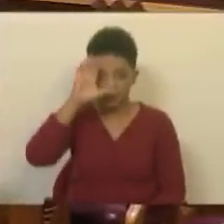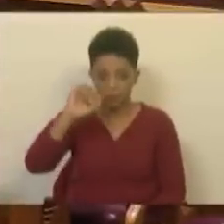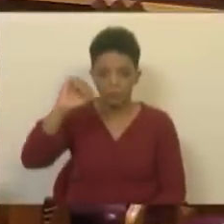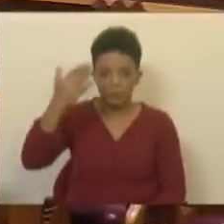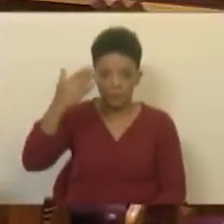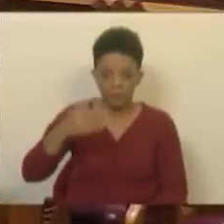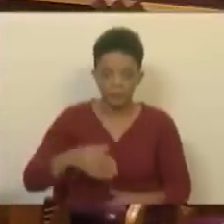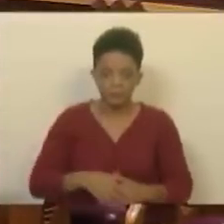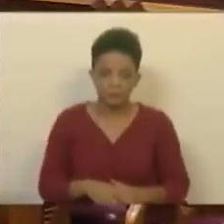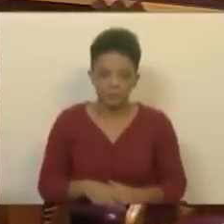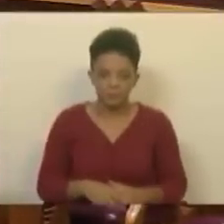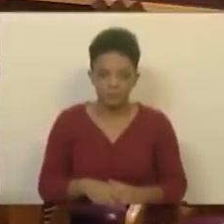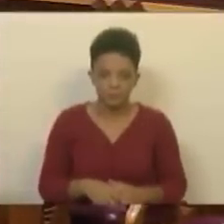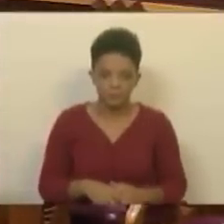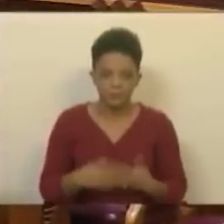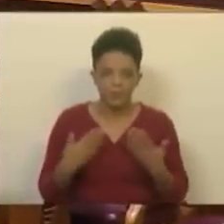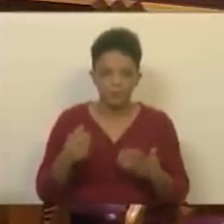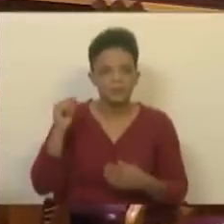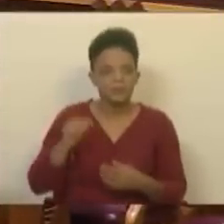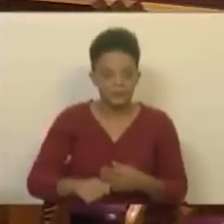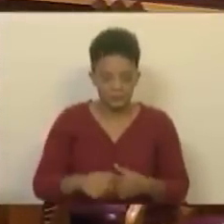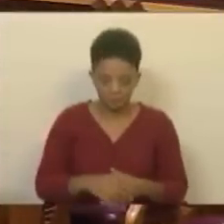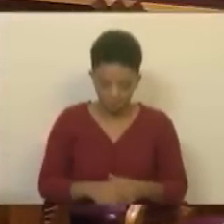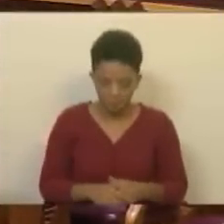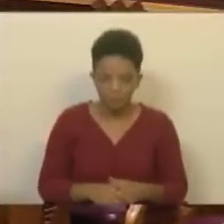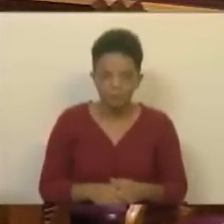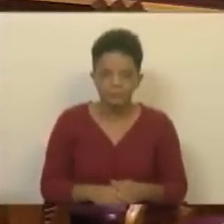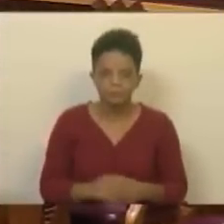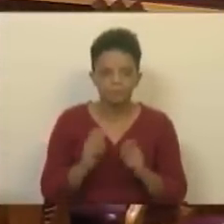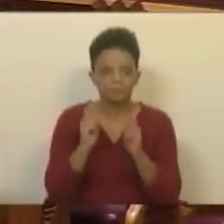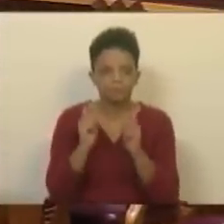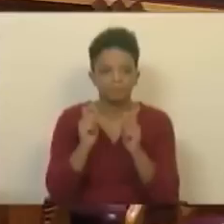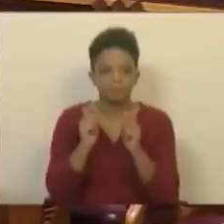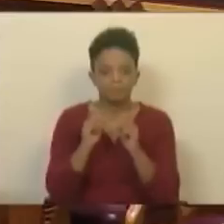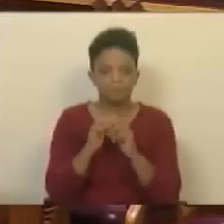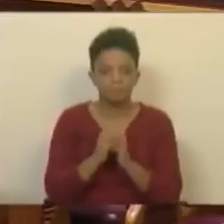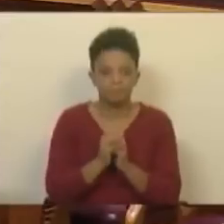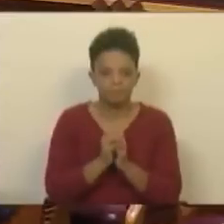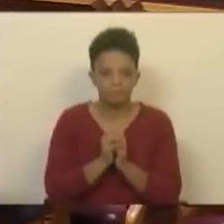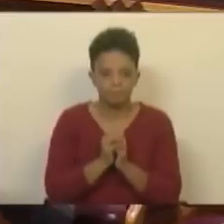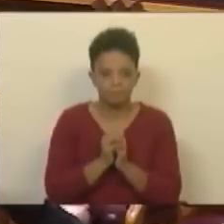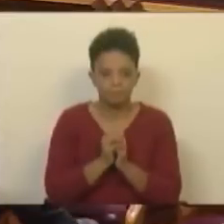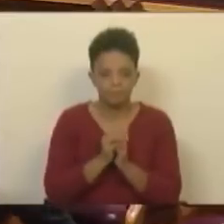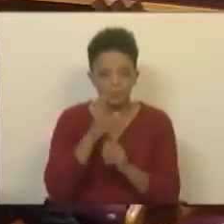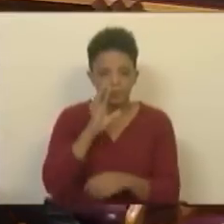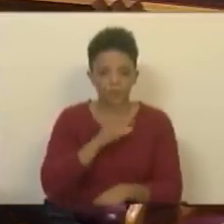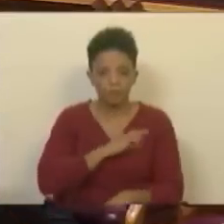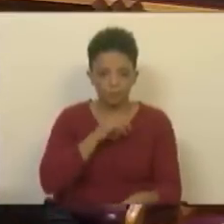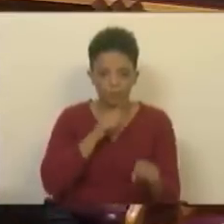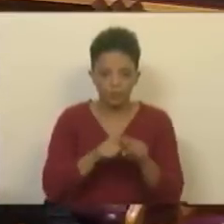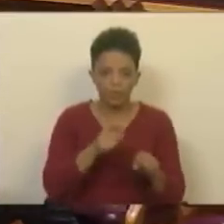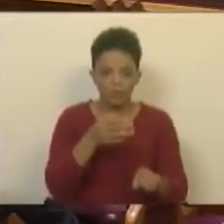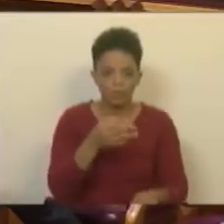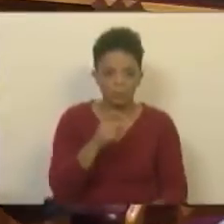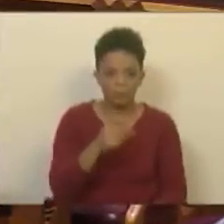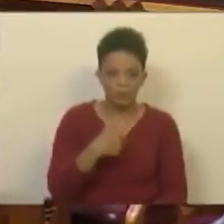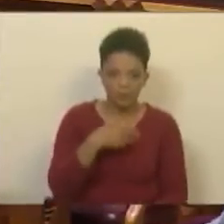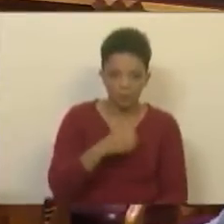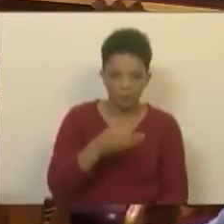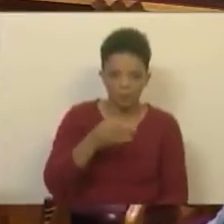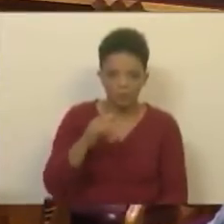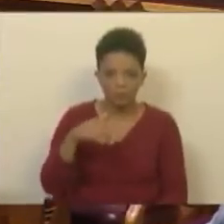primeiro ministro e agora sim então tem a palavra o senhor deputado Pedro Pinto